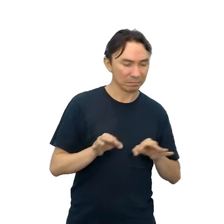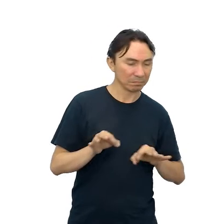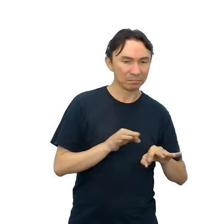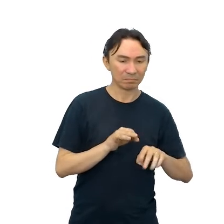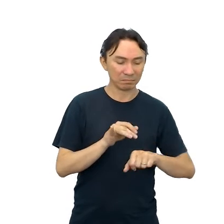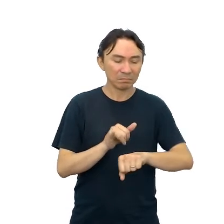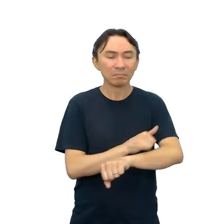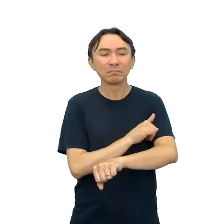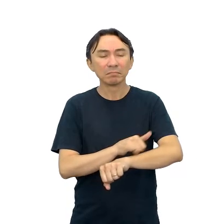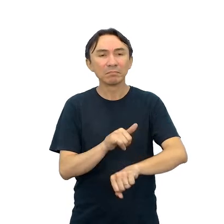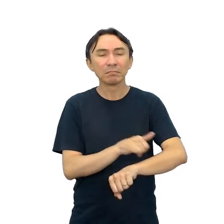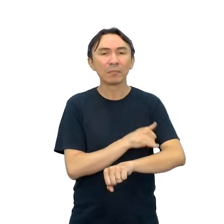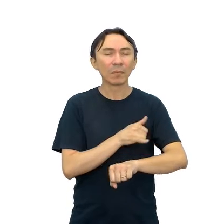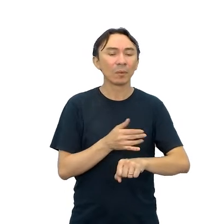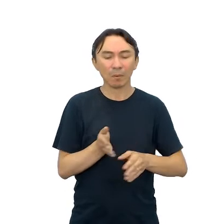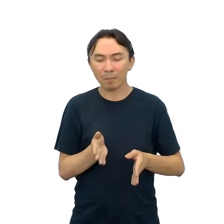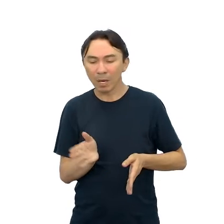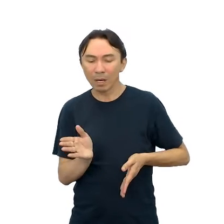iríamos